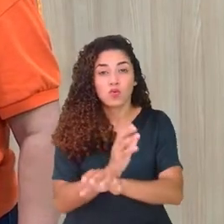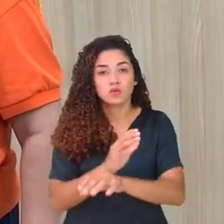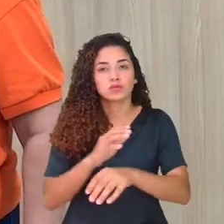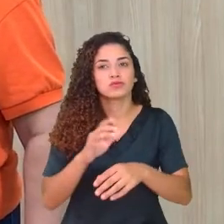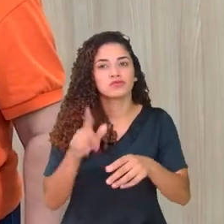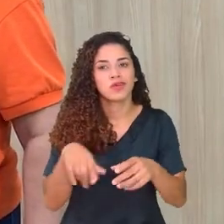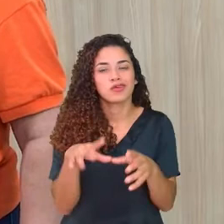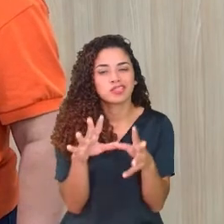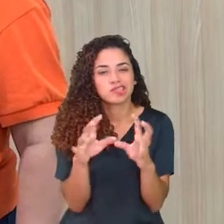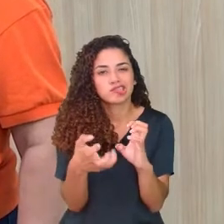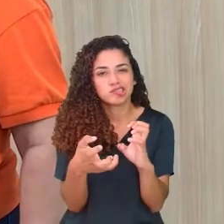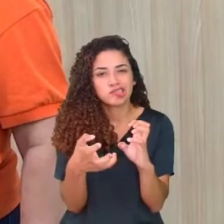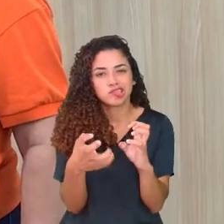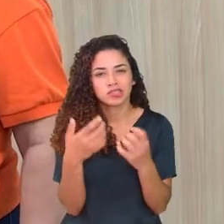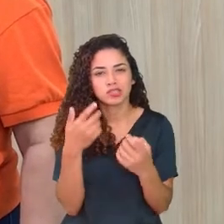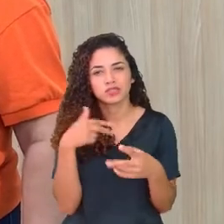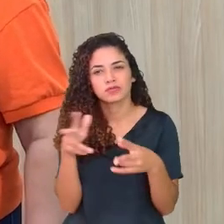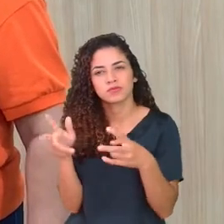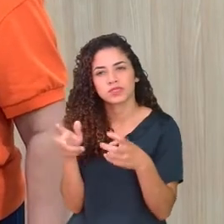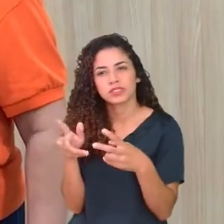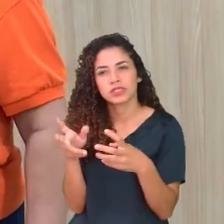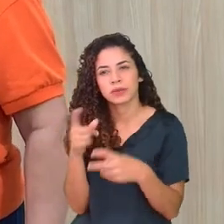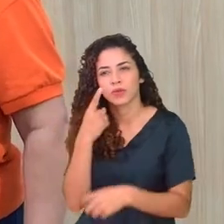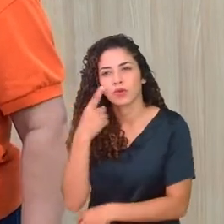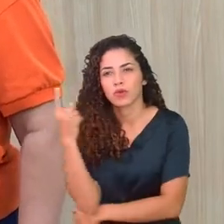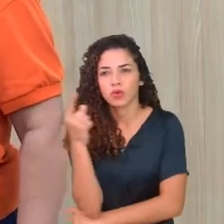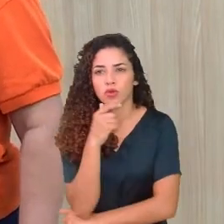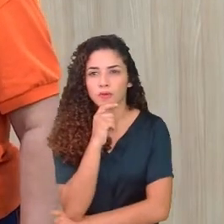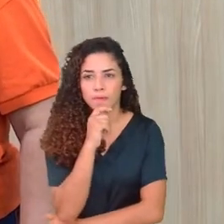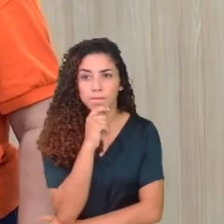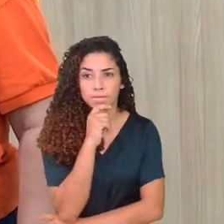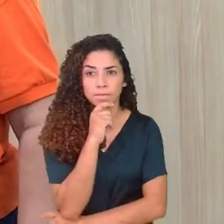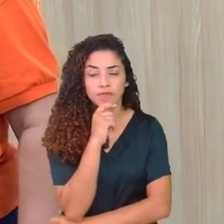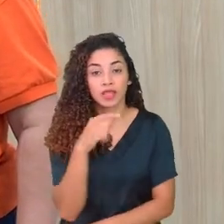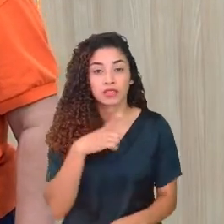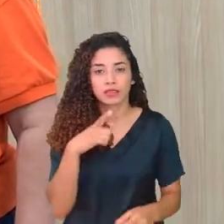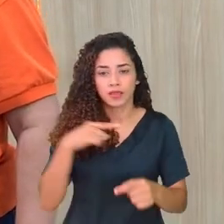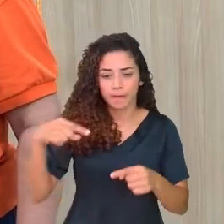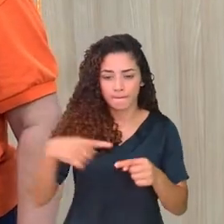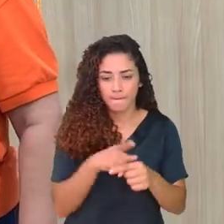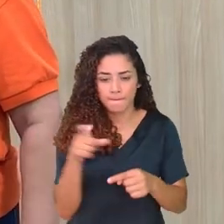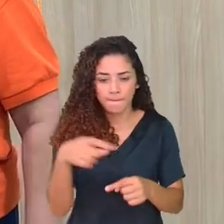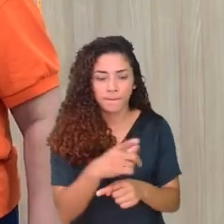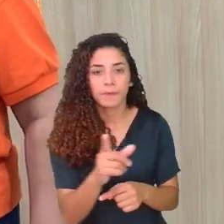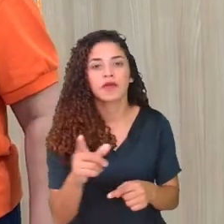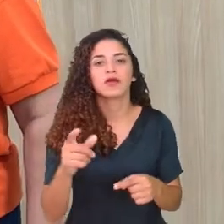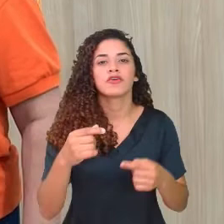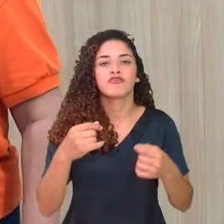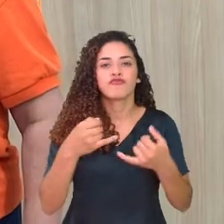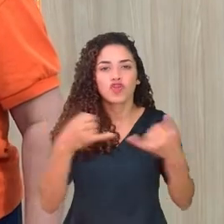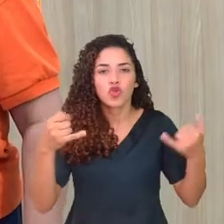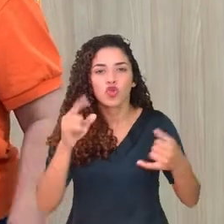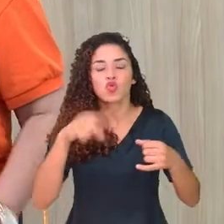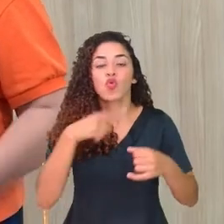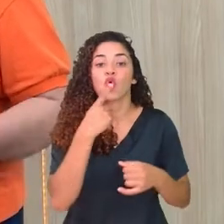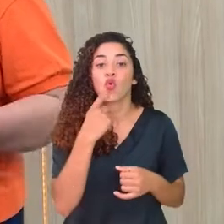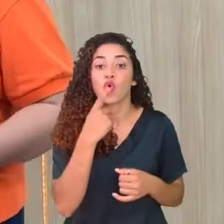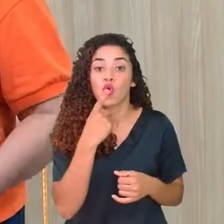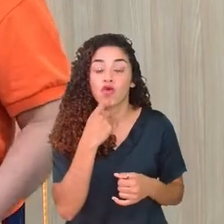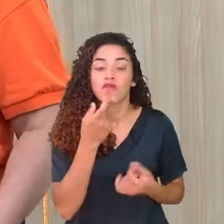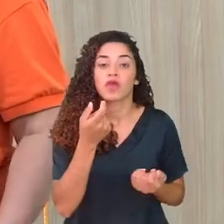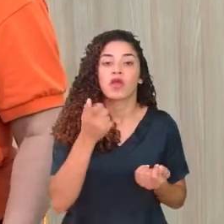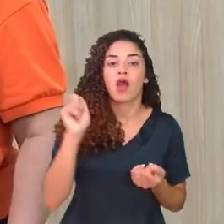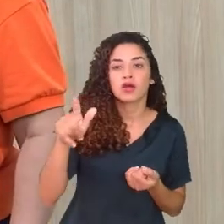bastante irrigados, então esses filamentozinhos aqui, representados com a cor vermelha e azul, quer mostrar para a gente a questão